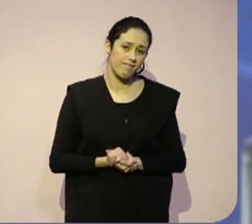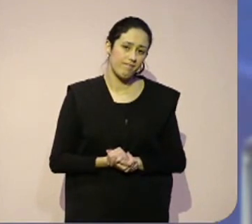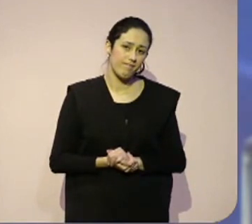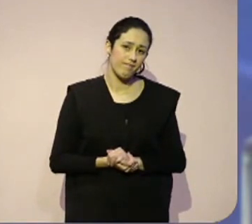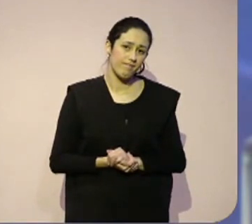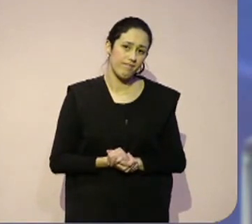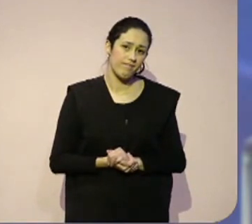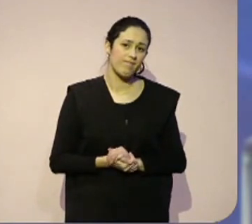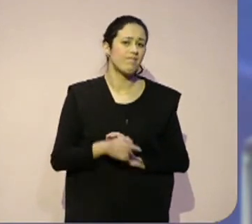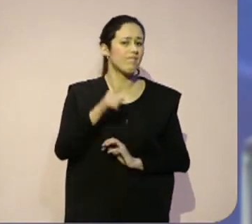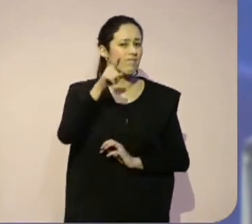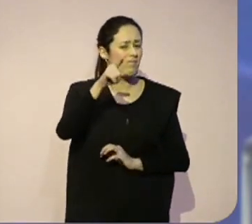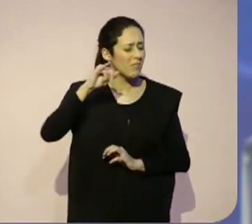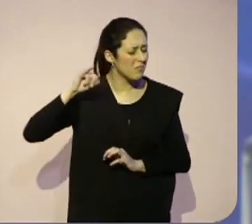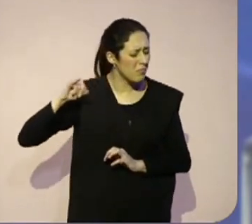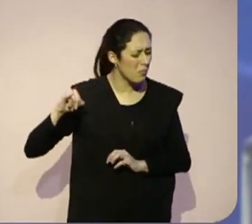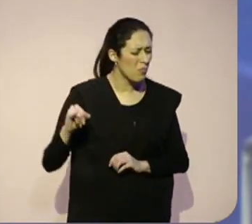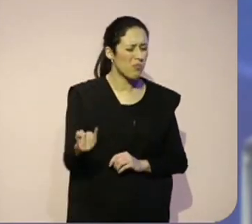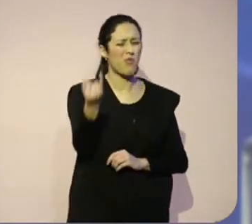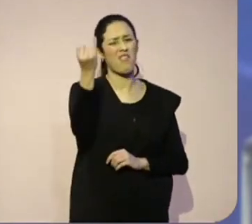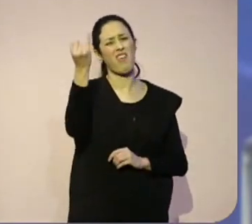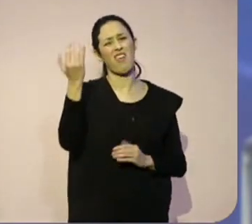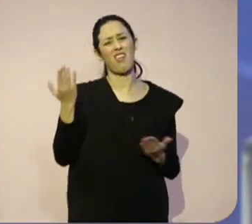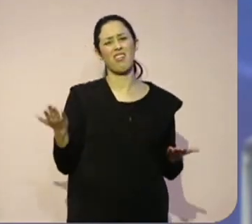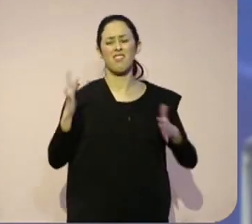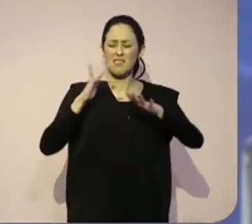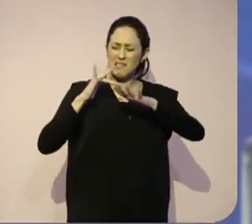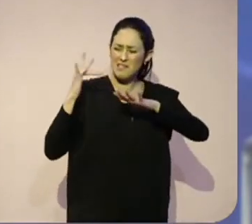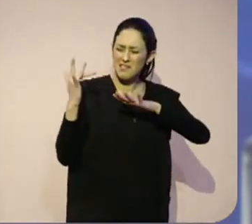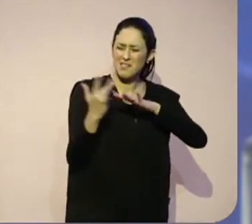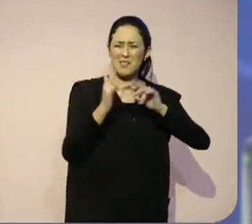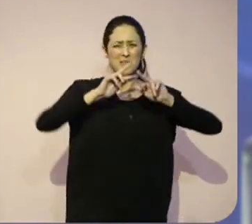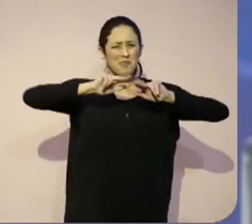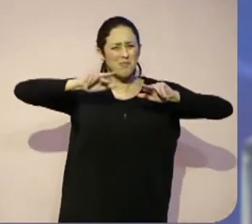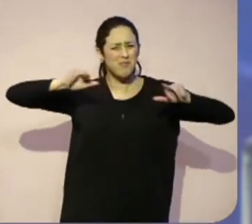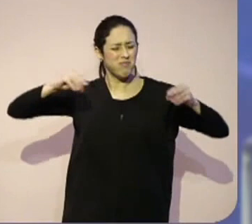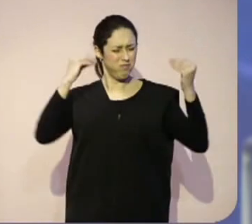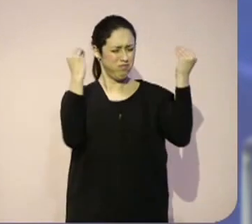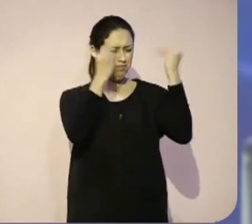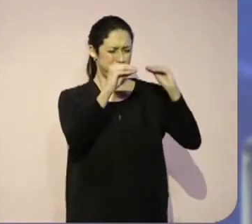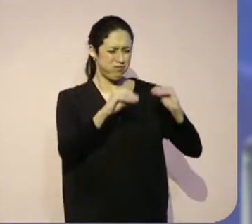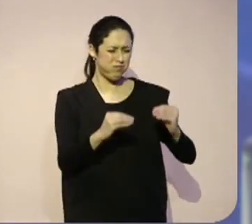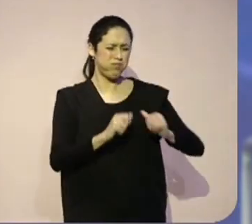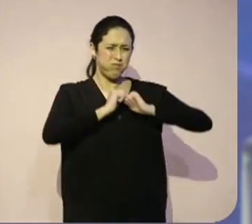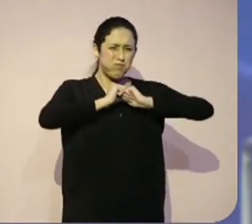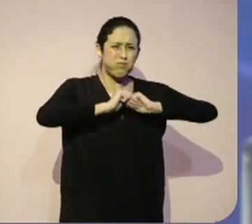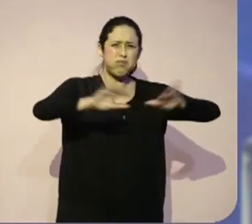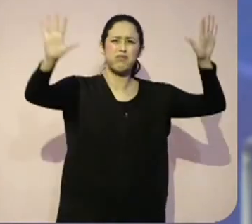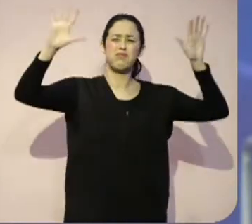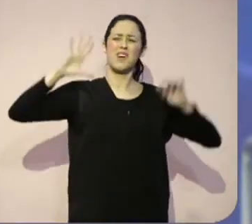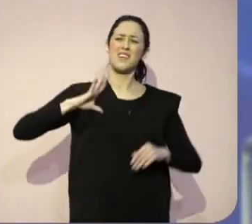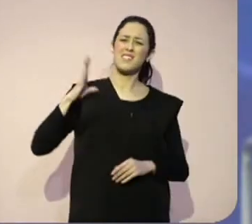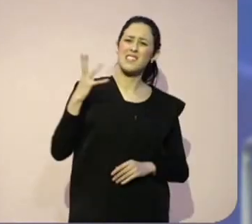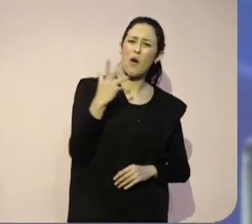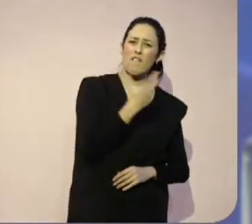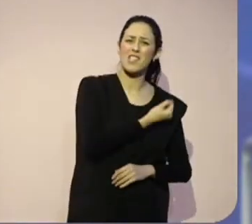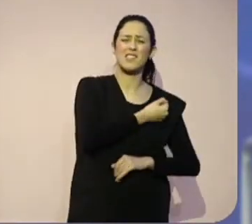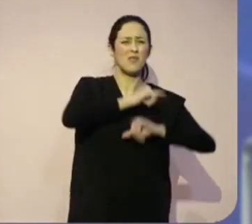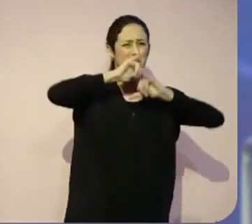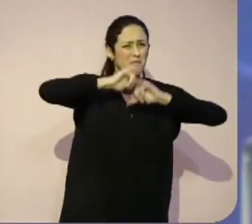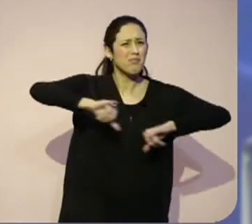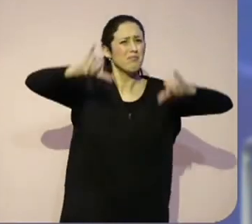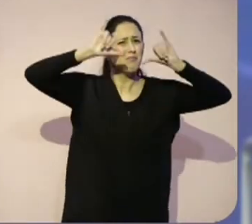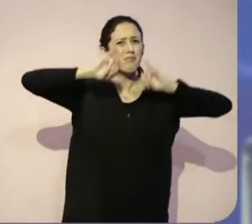É o canal que você pode hoje lançar as sementes de salvação, proclamando